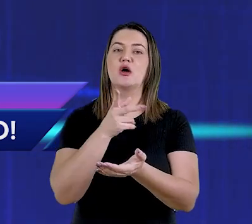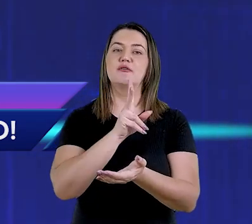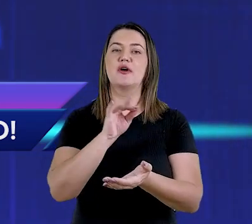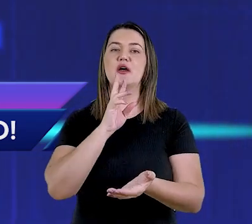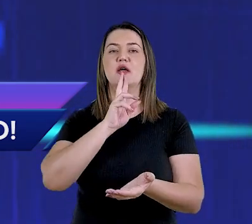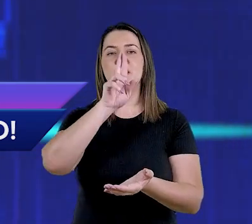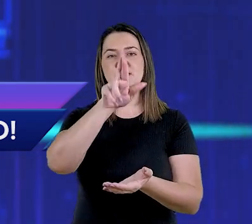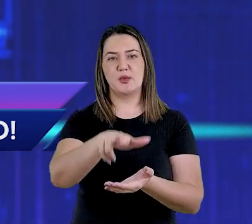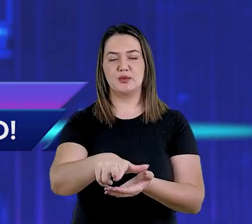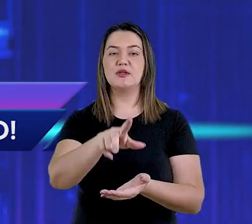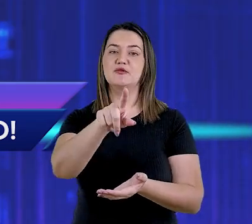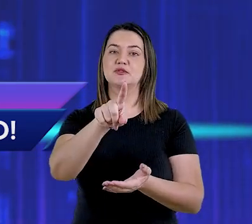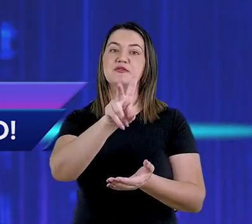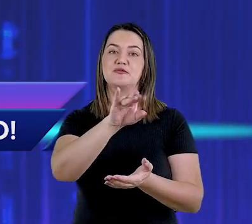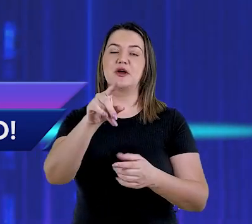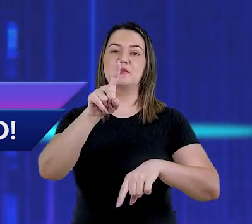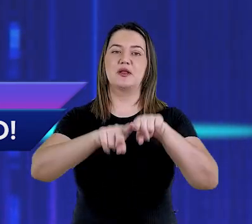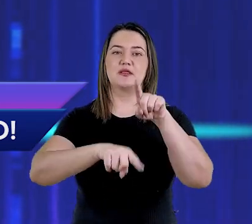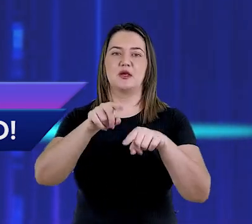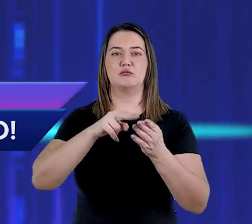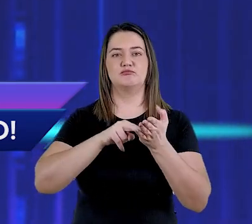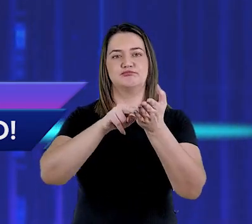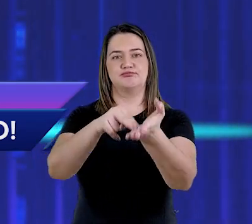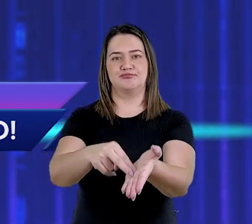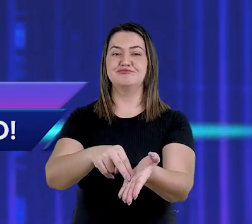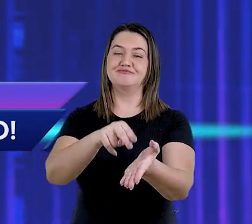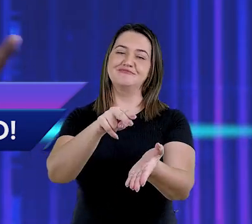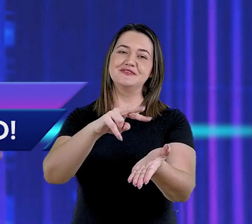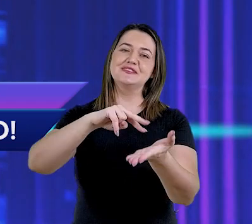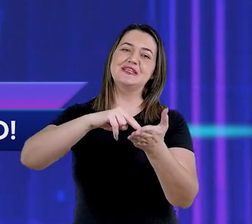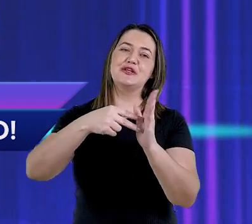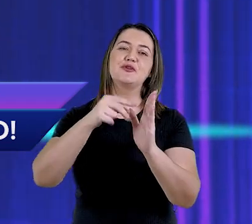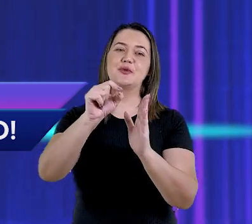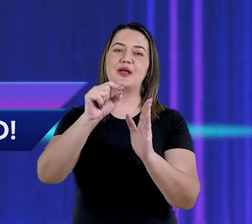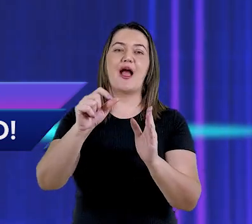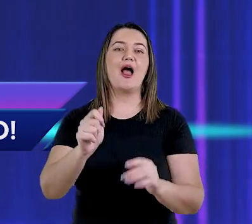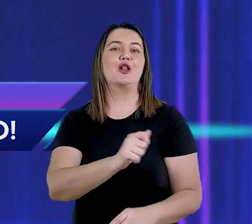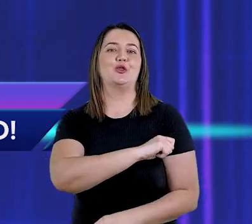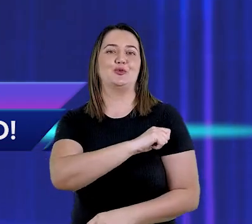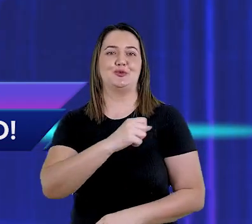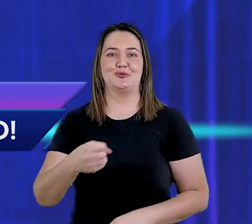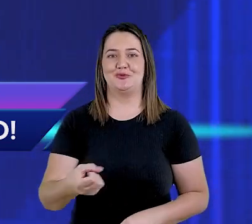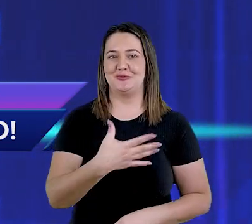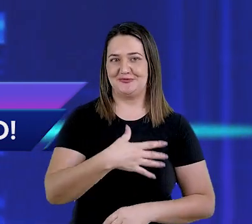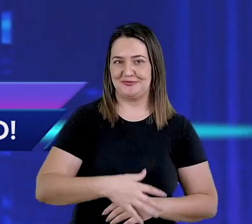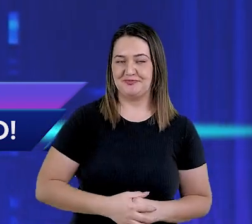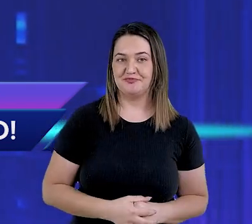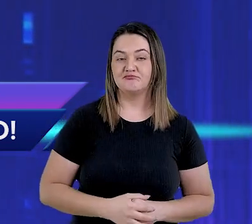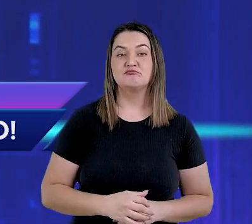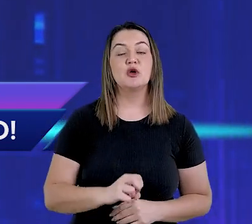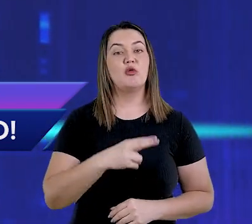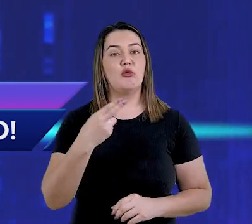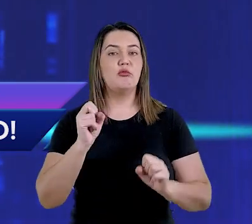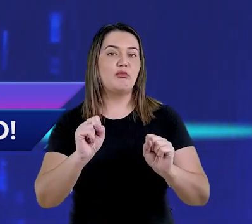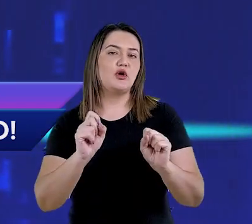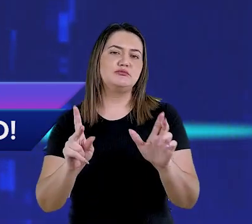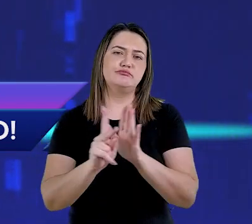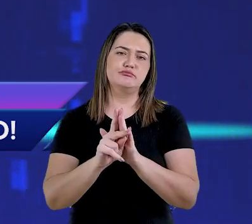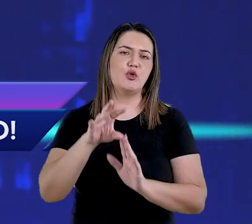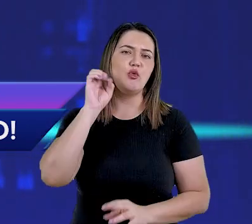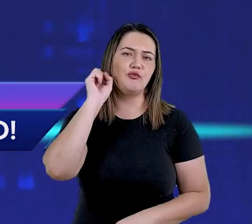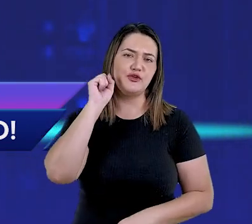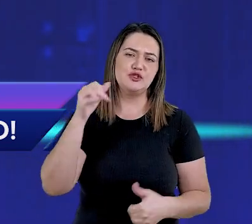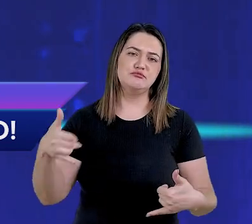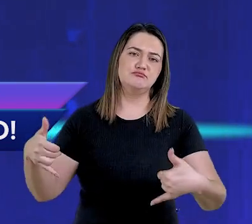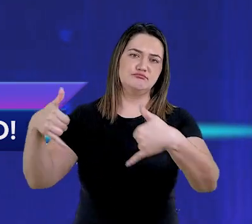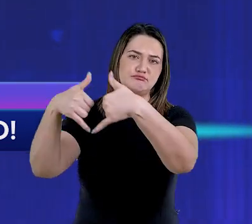responder e você então será aluno da nossa escola bíblica. Ou você pode ligar pelo telefone fixo no número 12